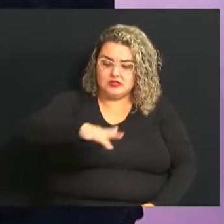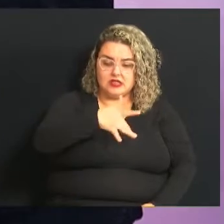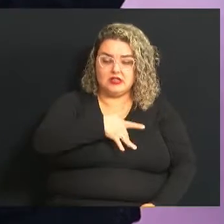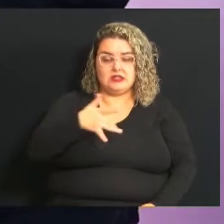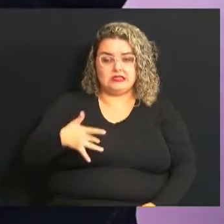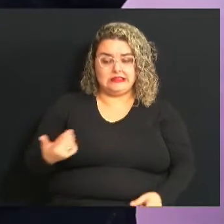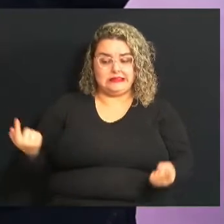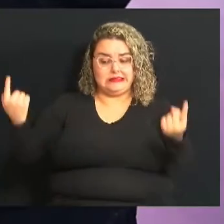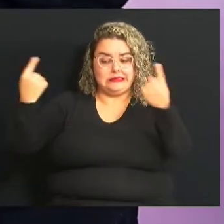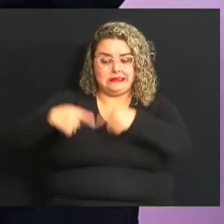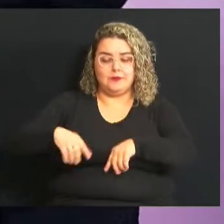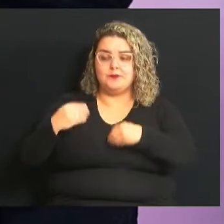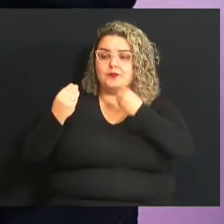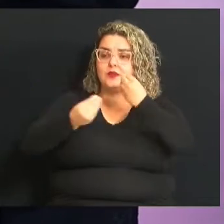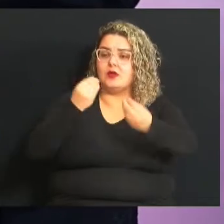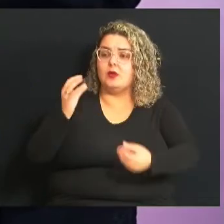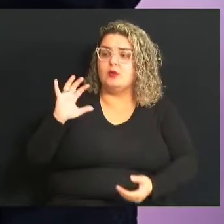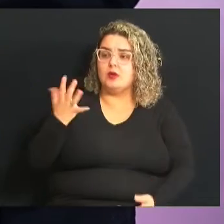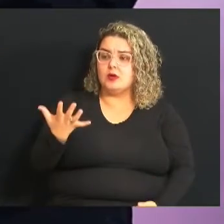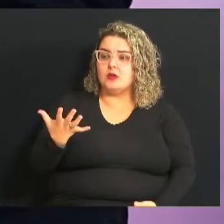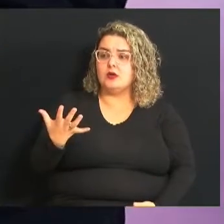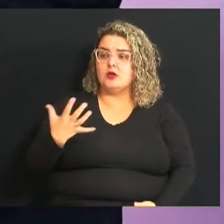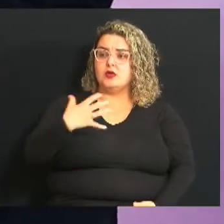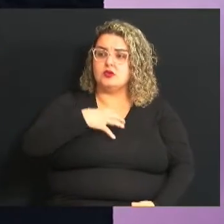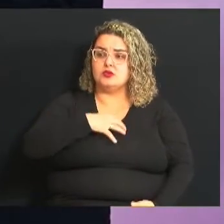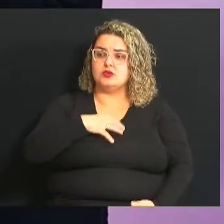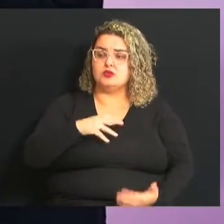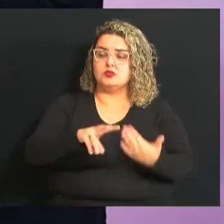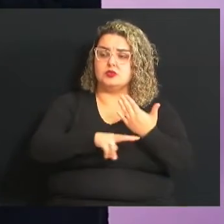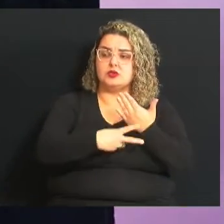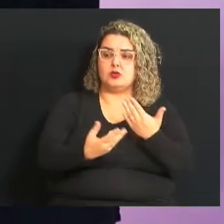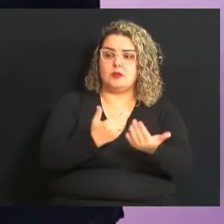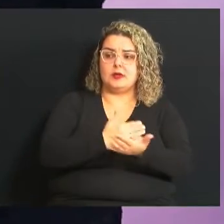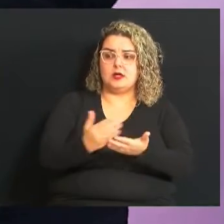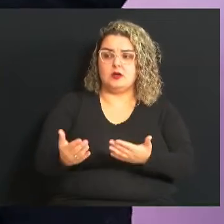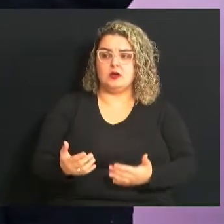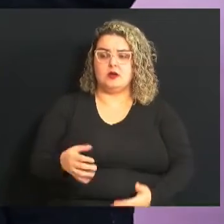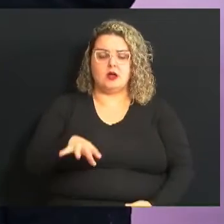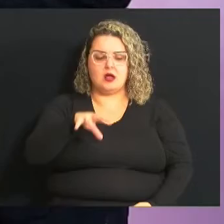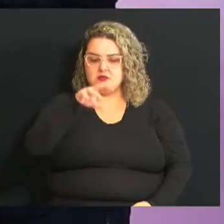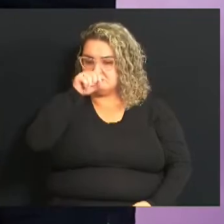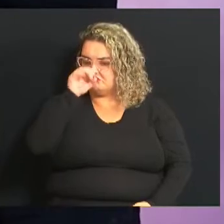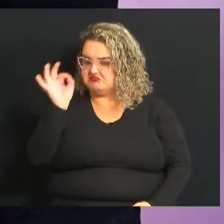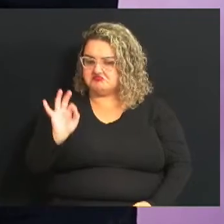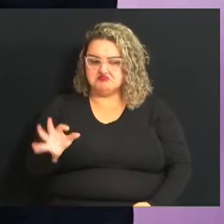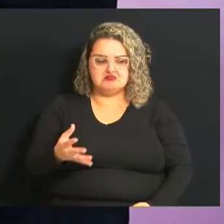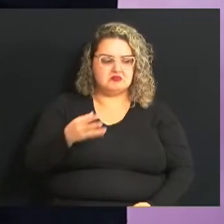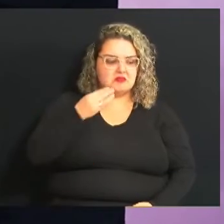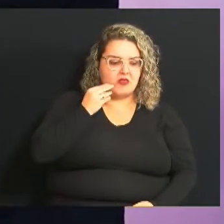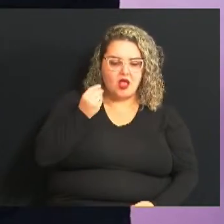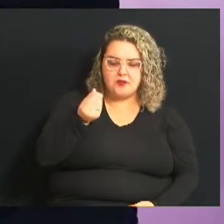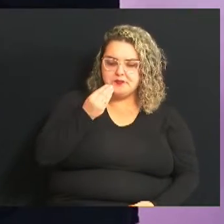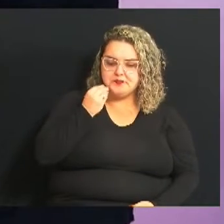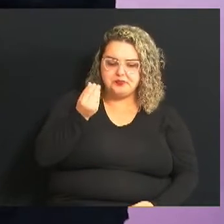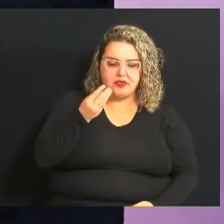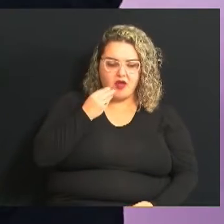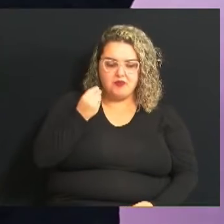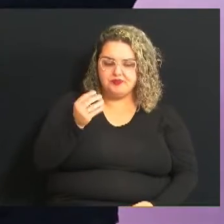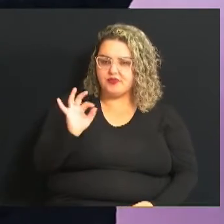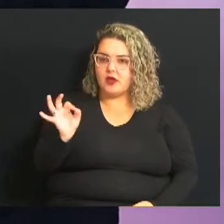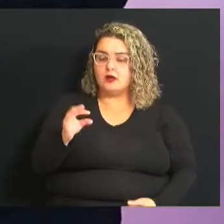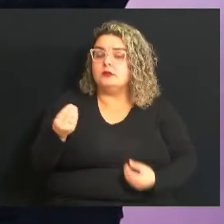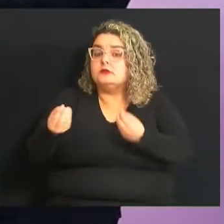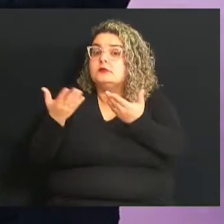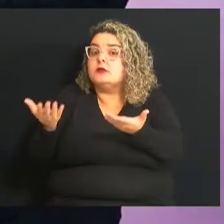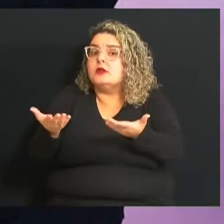E como que foi isso, né? Os sintomas, as sequelas começaram, né? A pessoa não sente o cheiro, não sente o gosto. Aí como que veio, como que